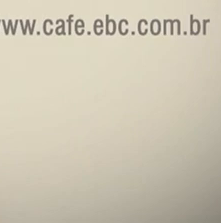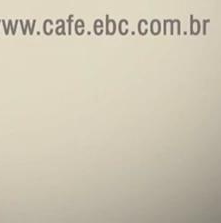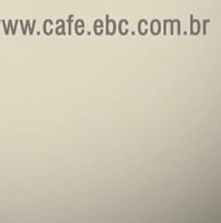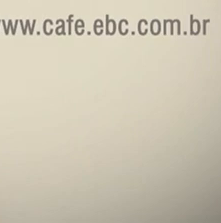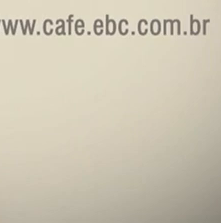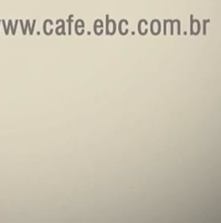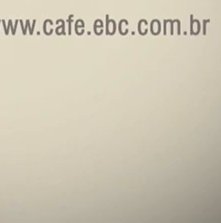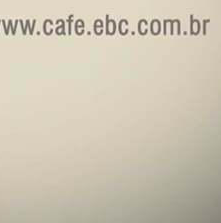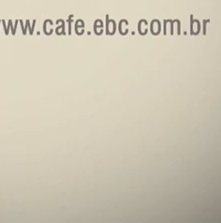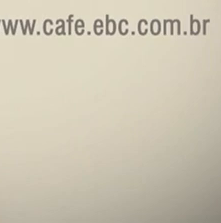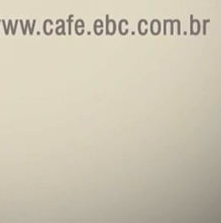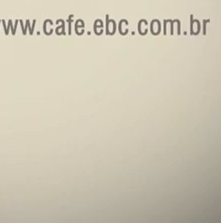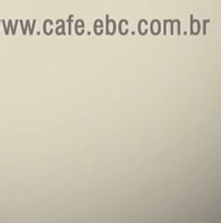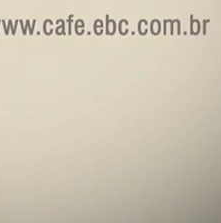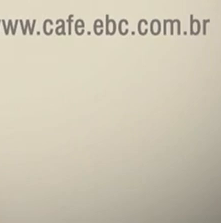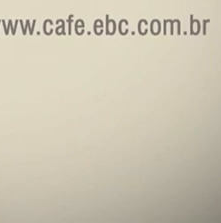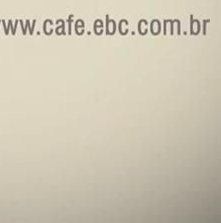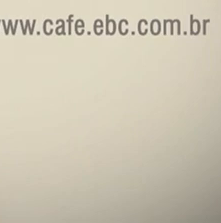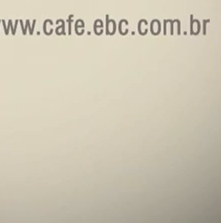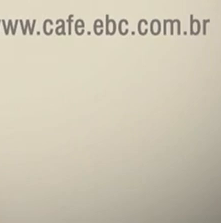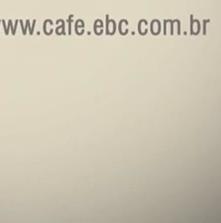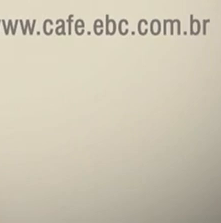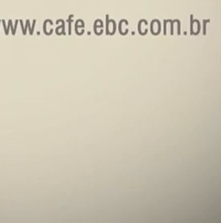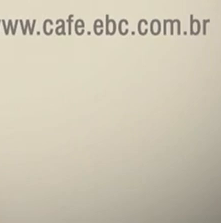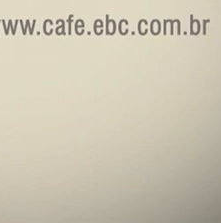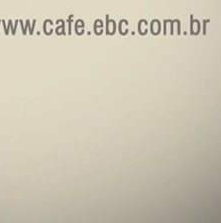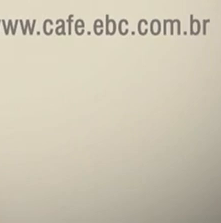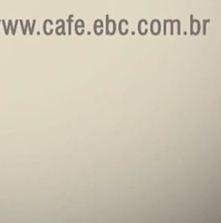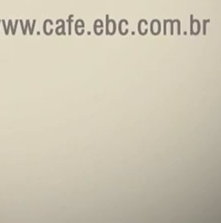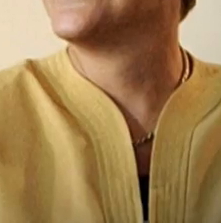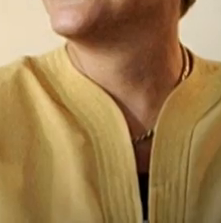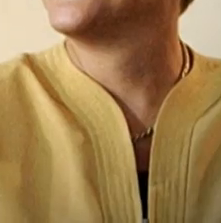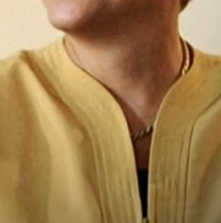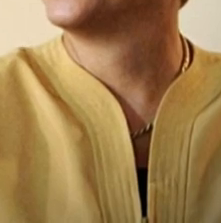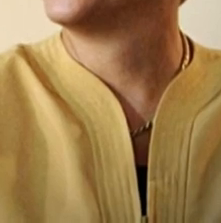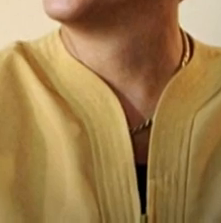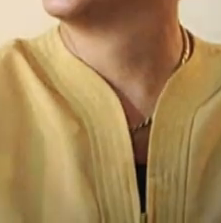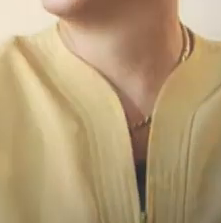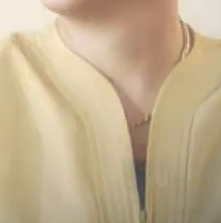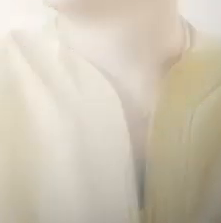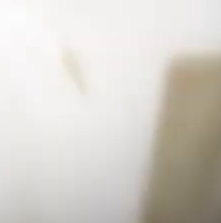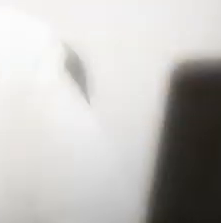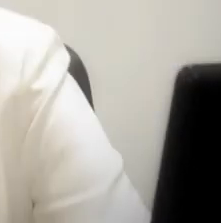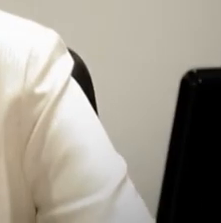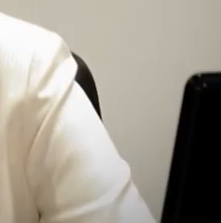www.café.ebc.com.br nós voltamos na próxima segunda-feira Até lá